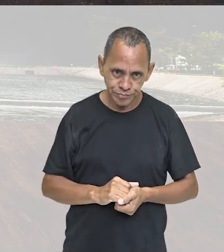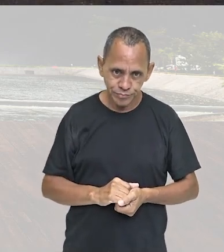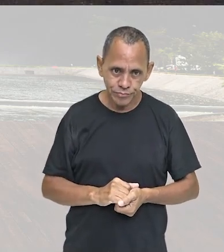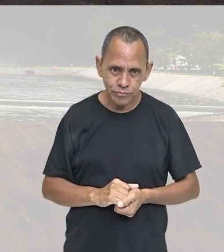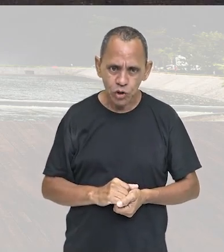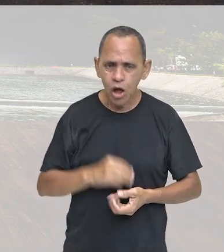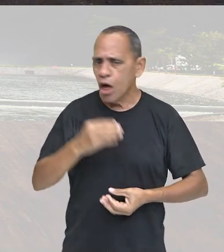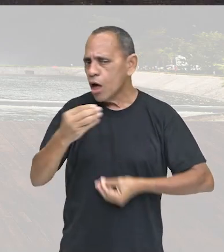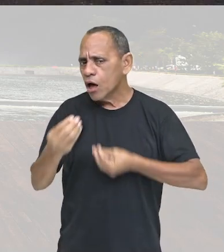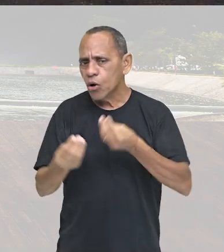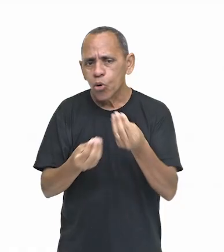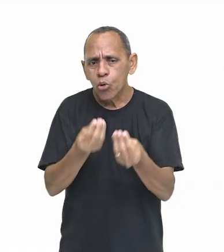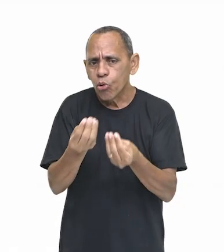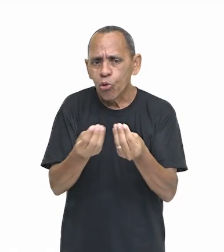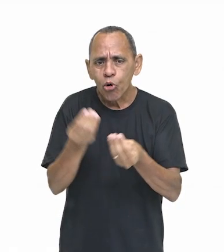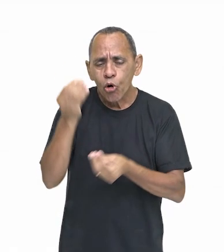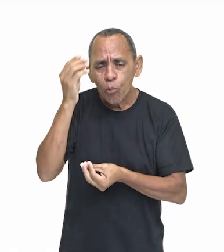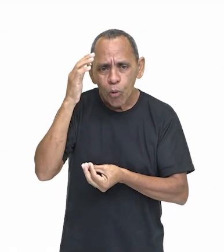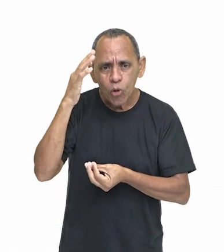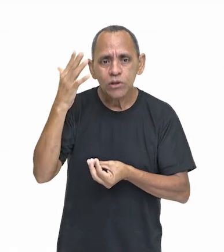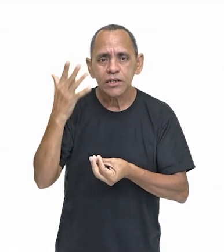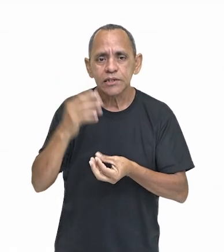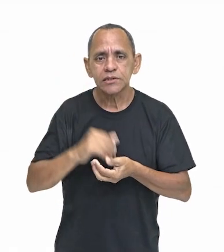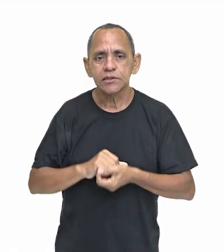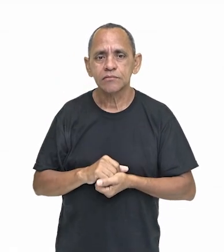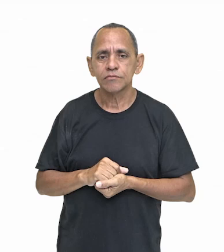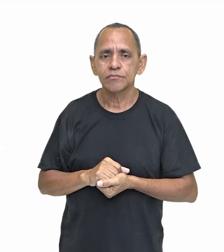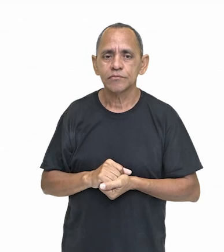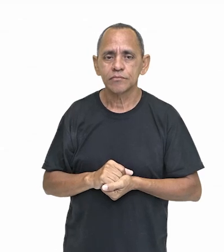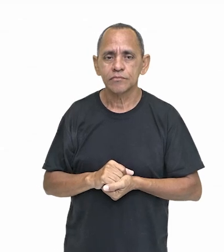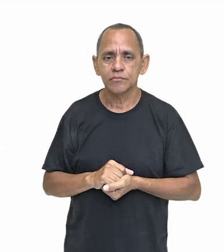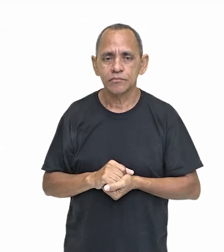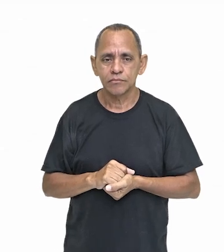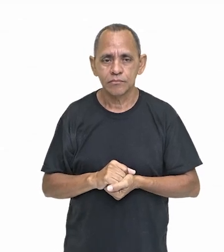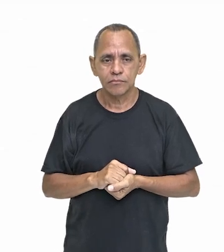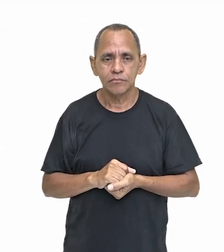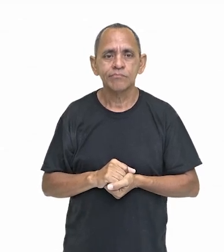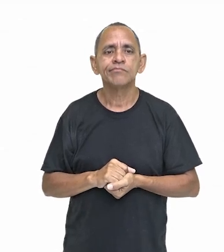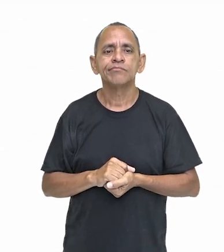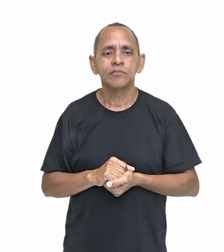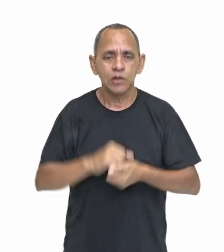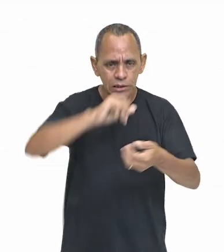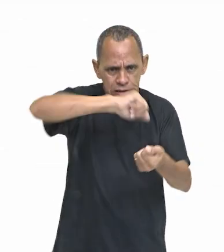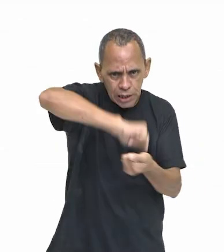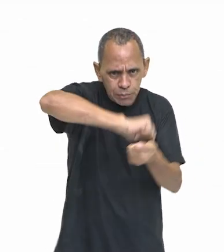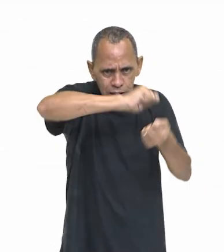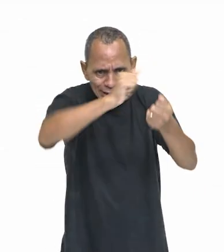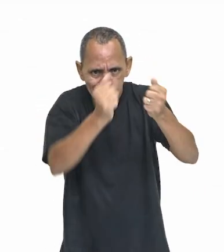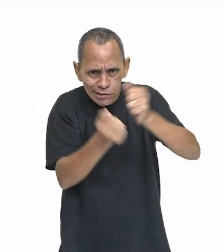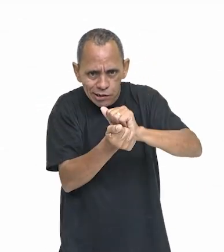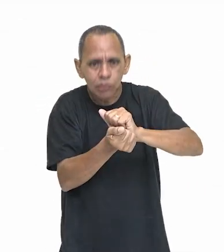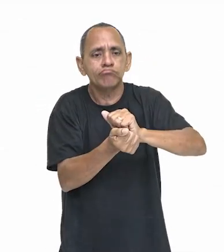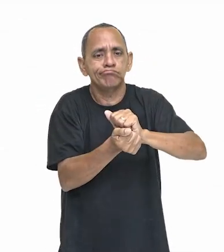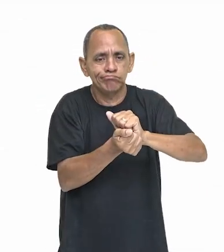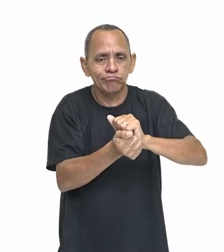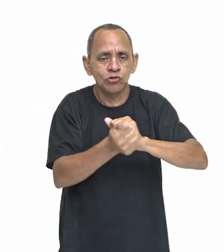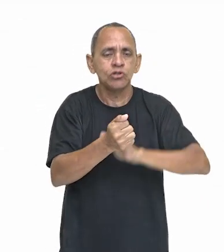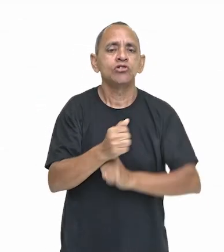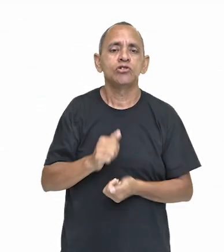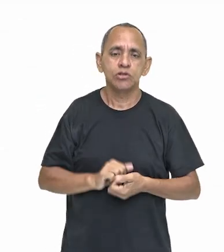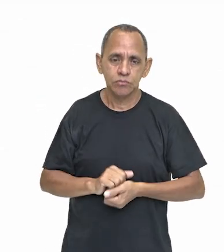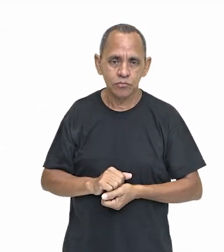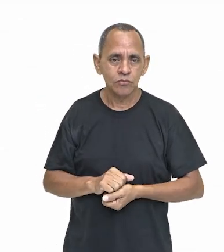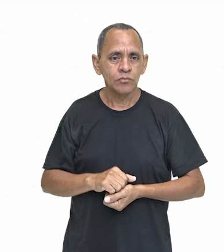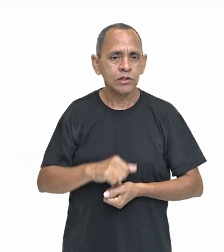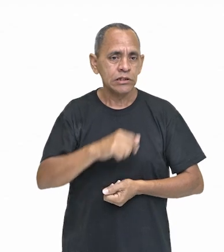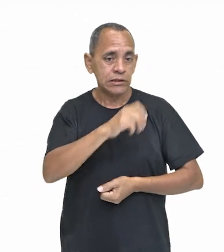a energia hidrelétrica. Vamos lá, olha só, pessoal. A conversão de energia potencial da